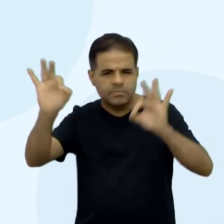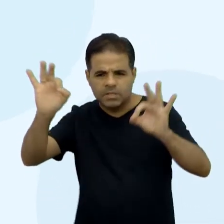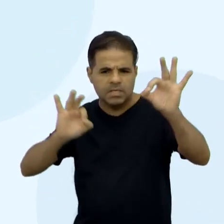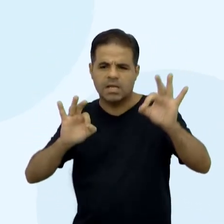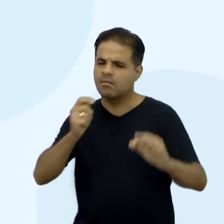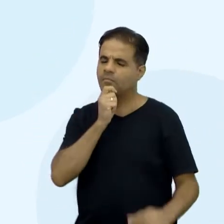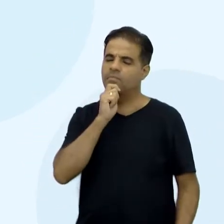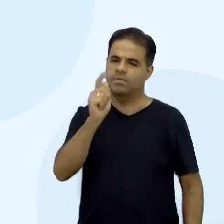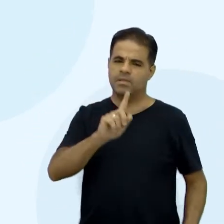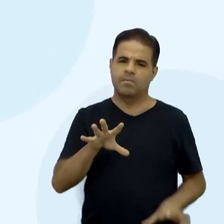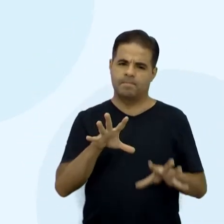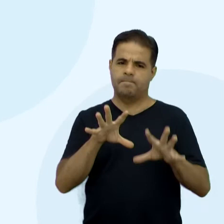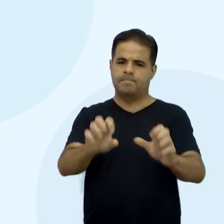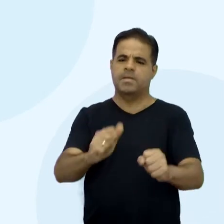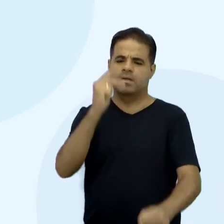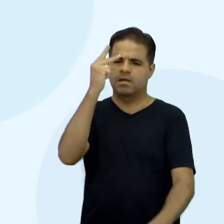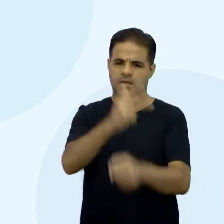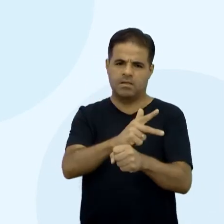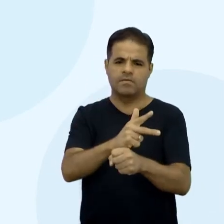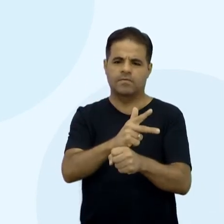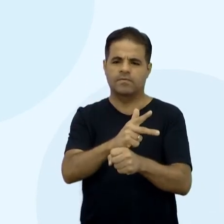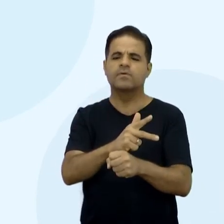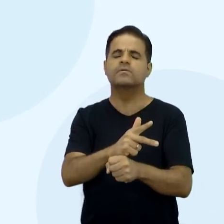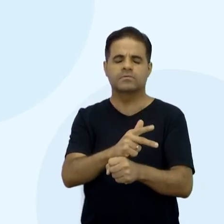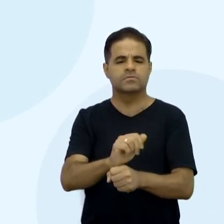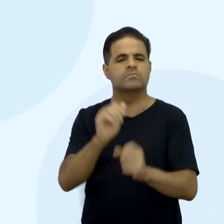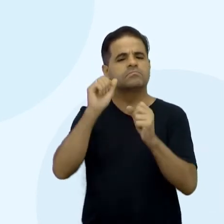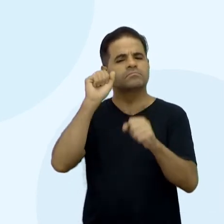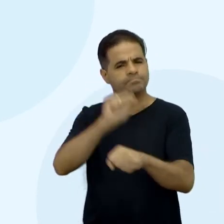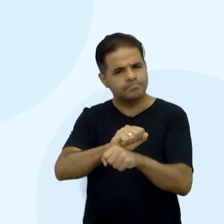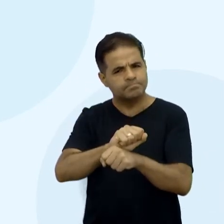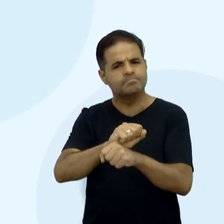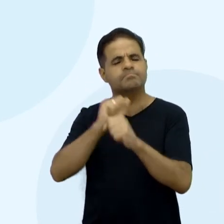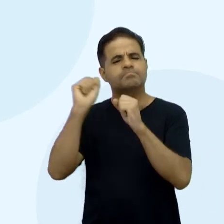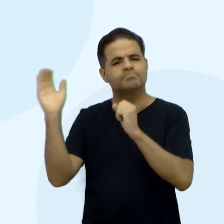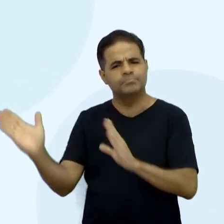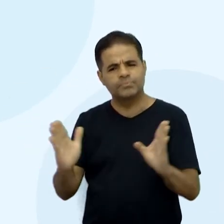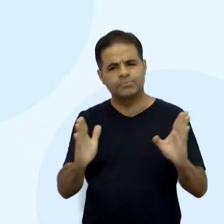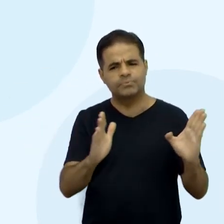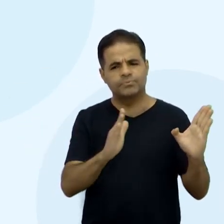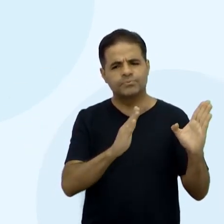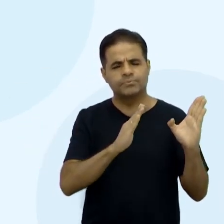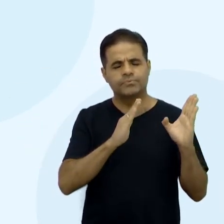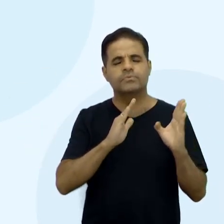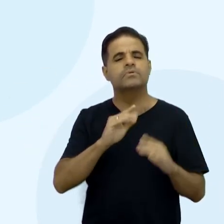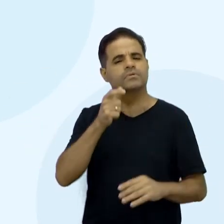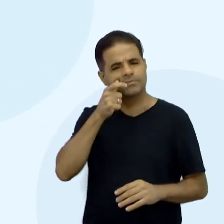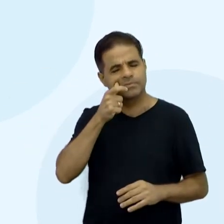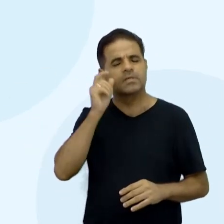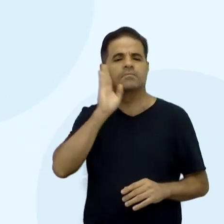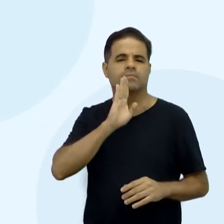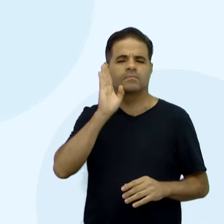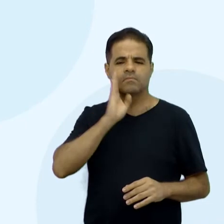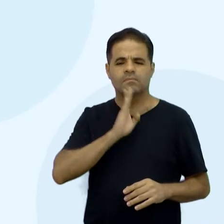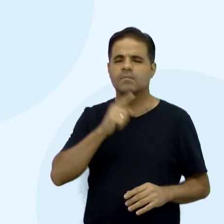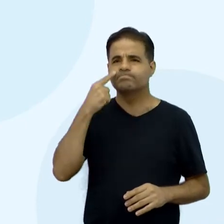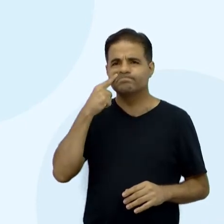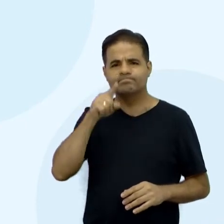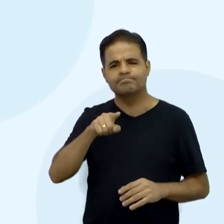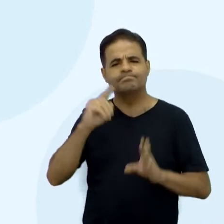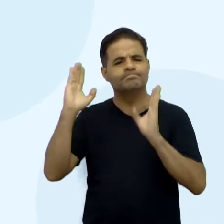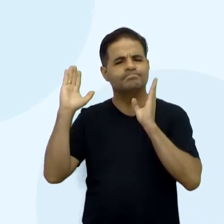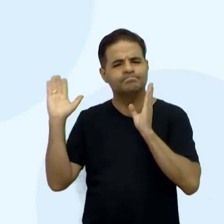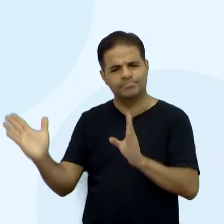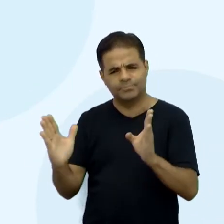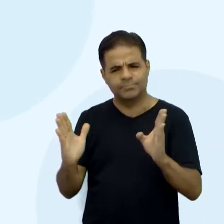né? Peguei do vídeo. Exatamente. Mesmo. Eu fui parando o vídeo e eu achei essa imagem bem bacana. Bem assim, bacana mesmo, né? Da